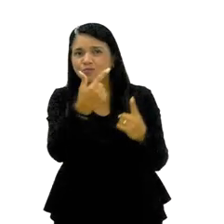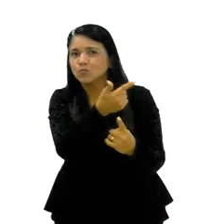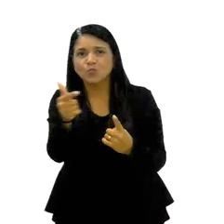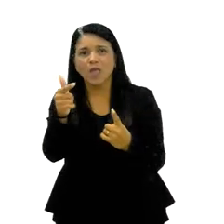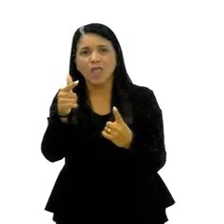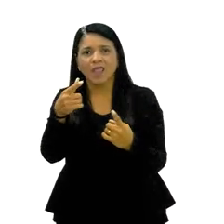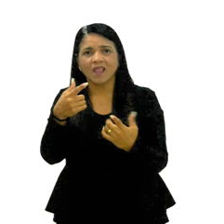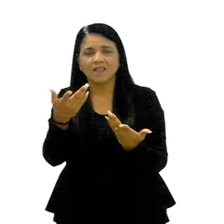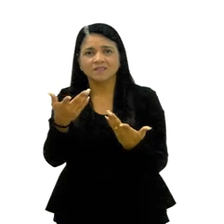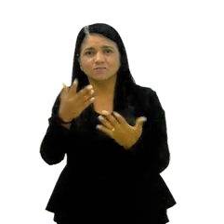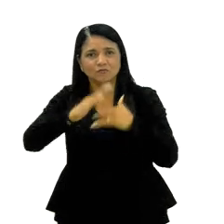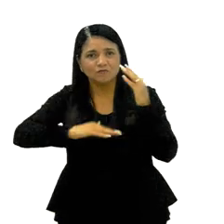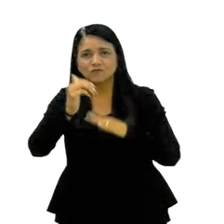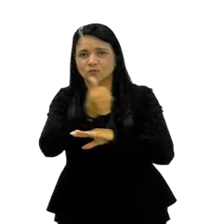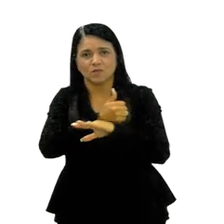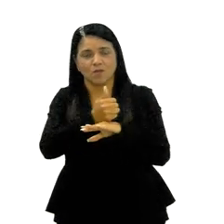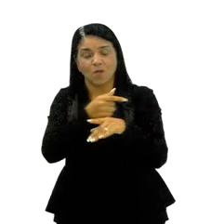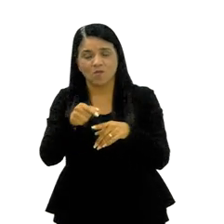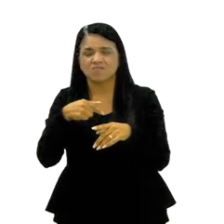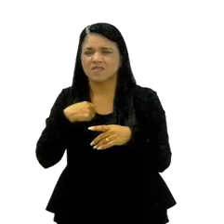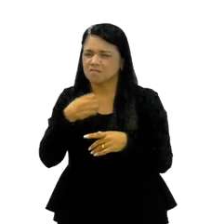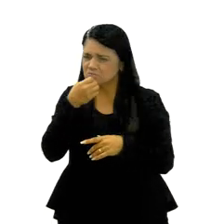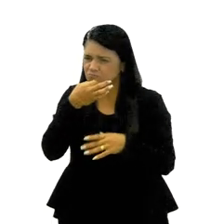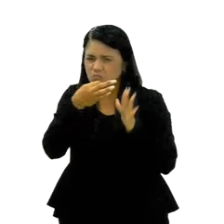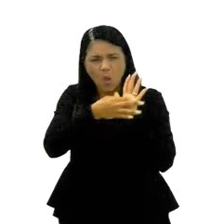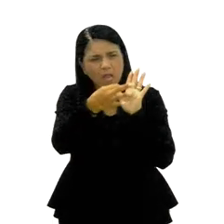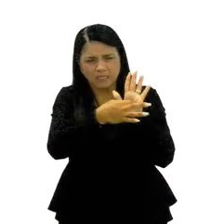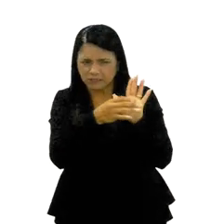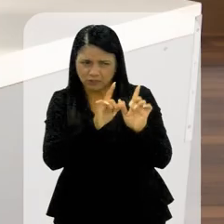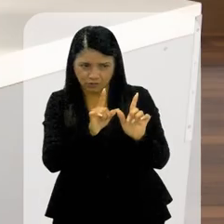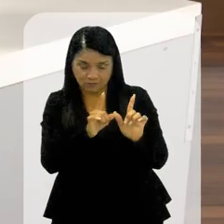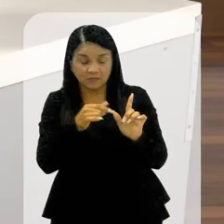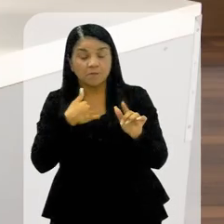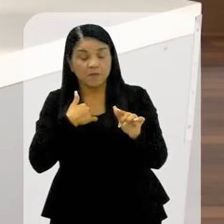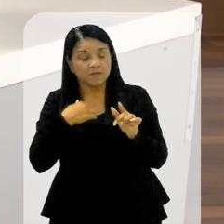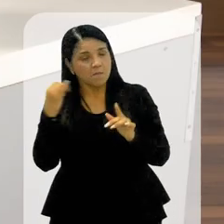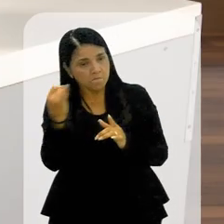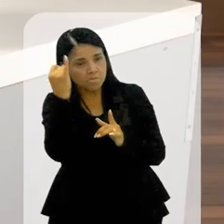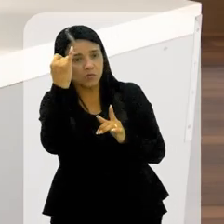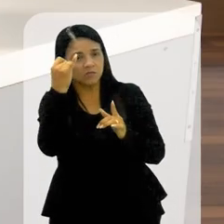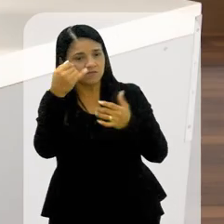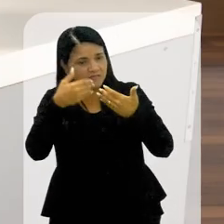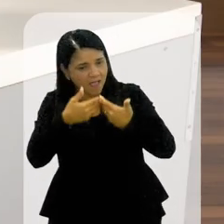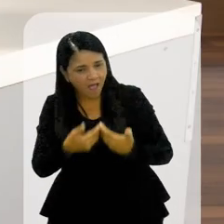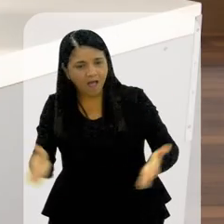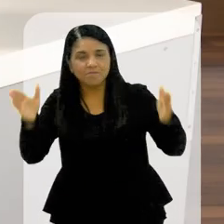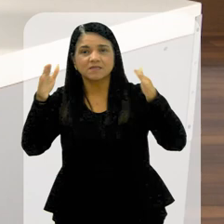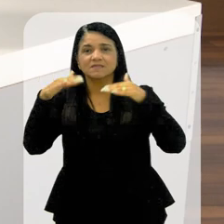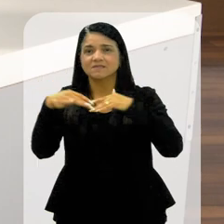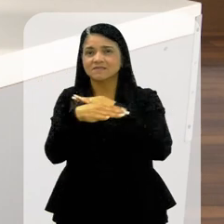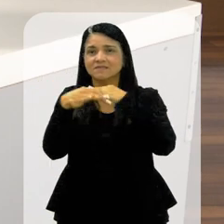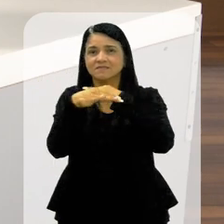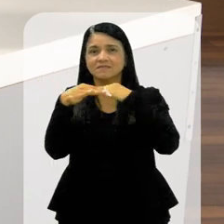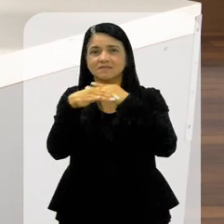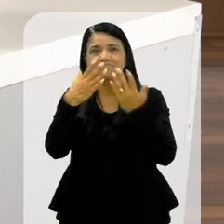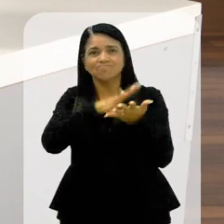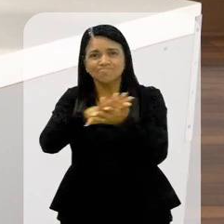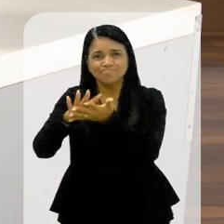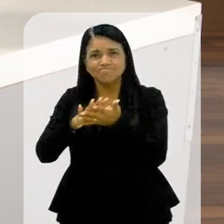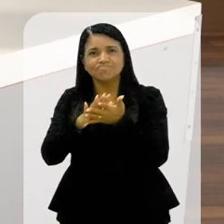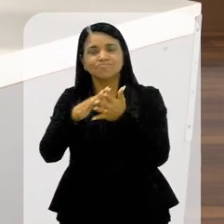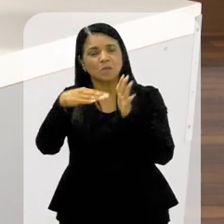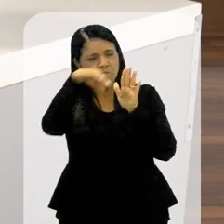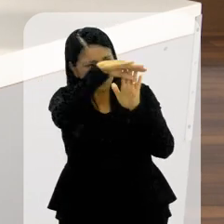visibilidade. Não fazendo uma crítica, mas só pontuando, eu acho que seria importantíssimo você abrir a cidade do samba